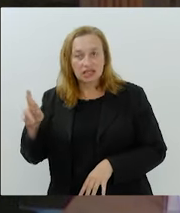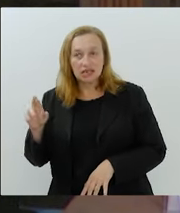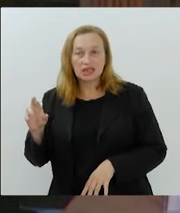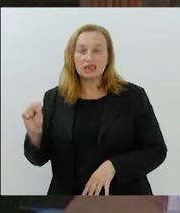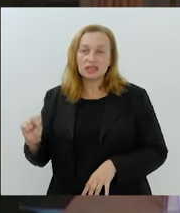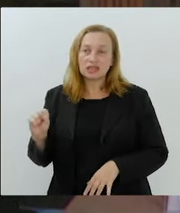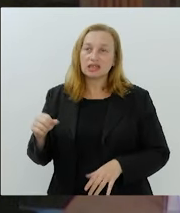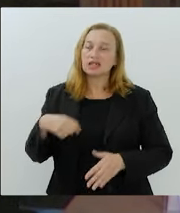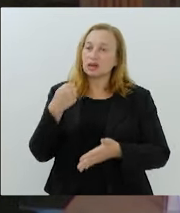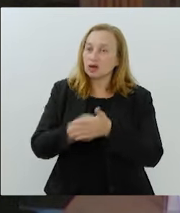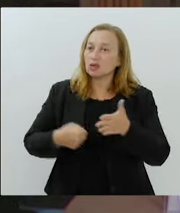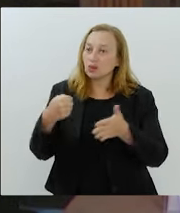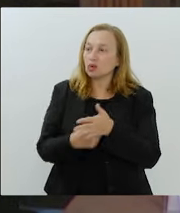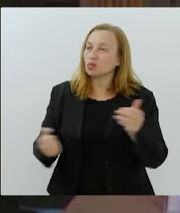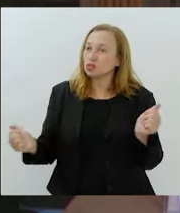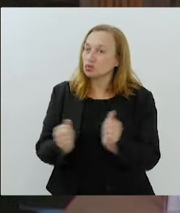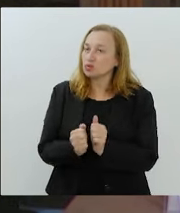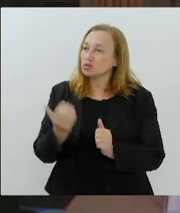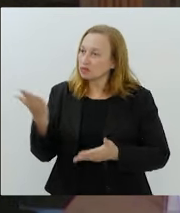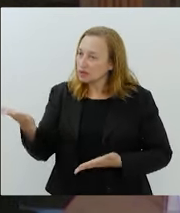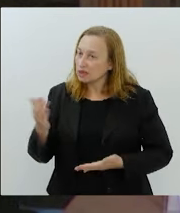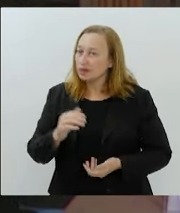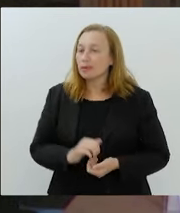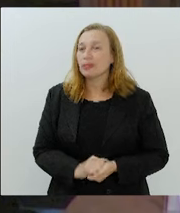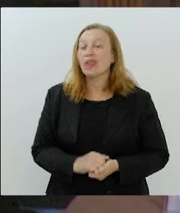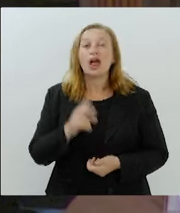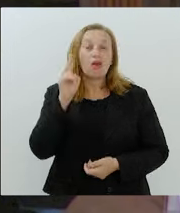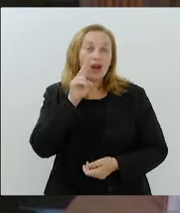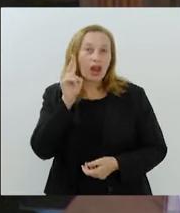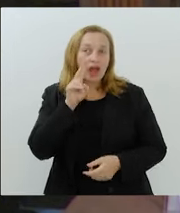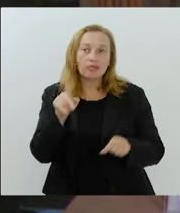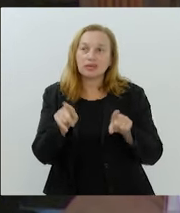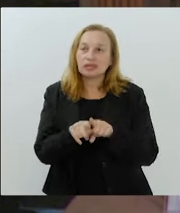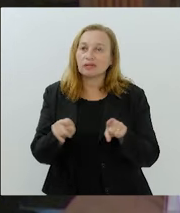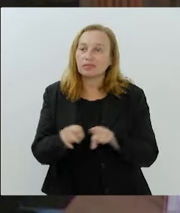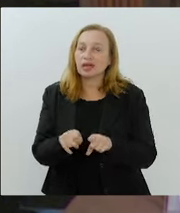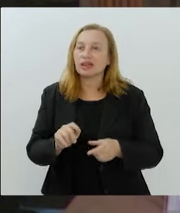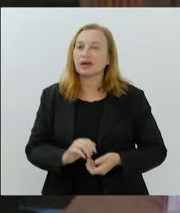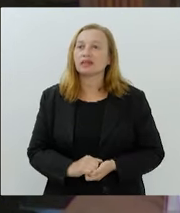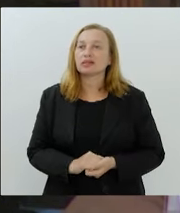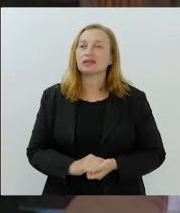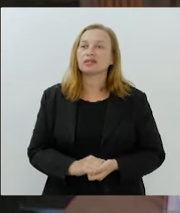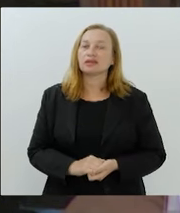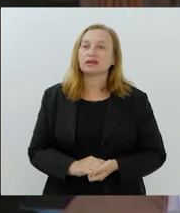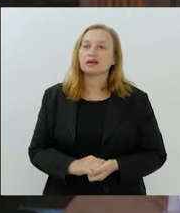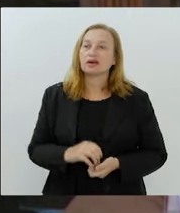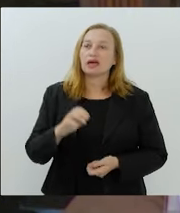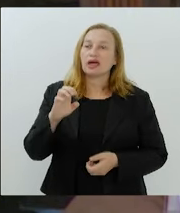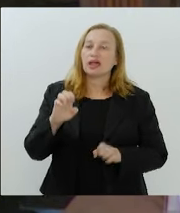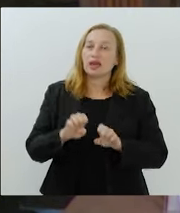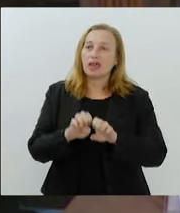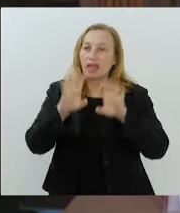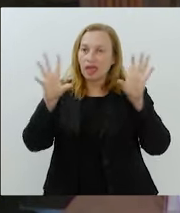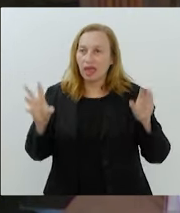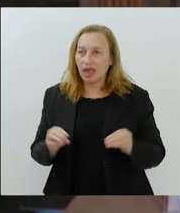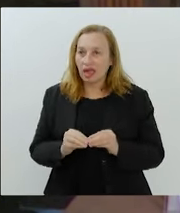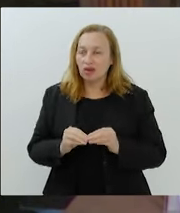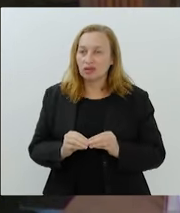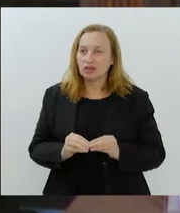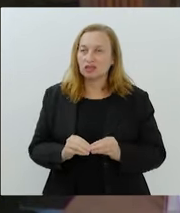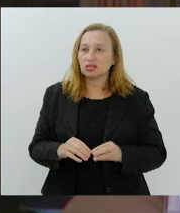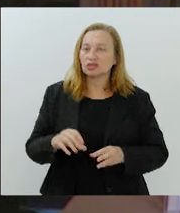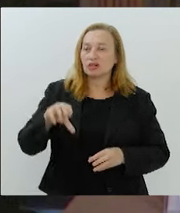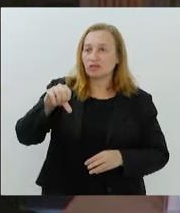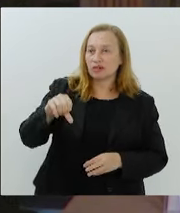militou ao seu lado, e eu me lembro, né, na Eco 92, o Mário Moscatelli já estava